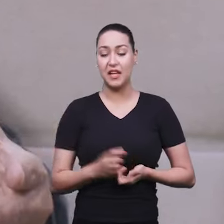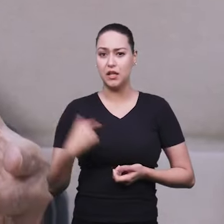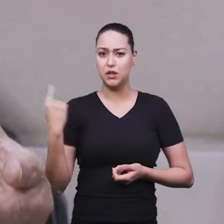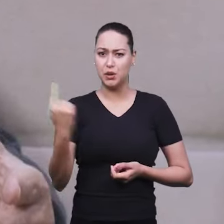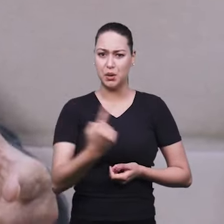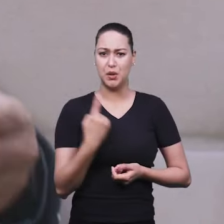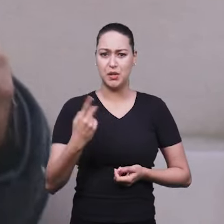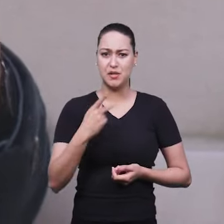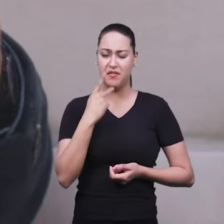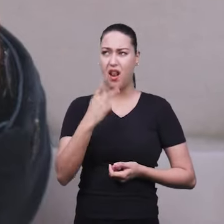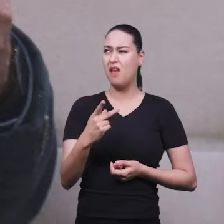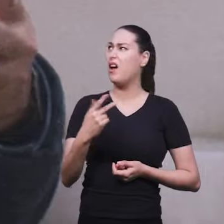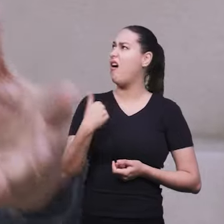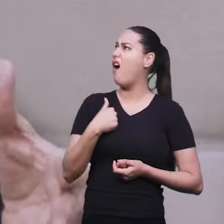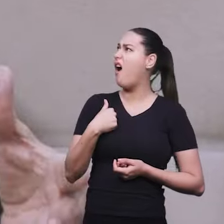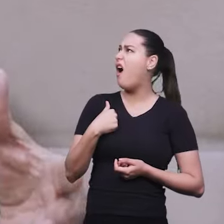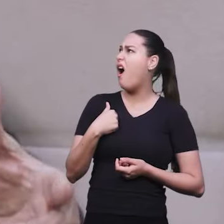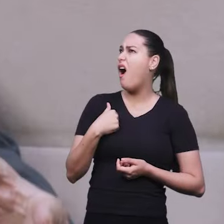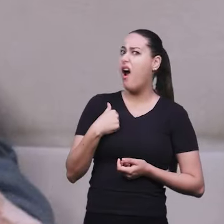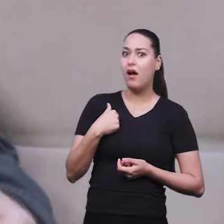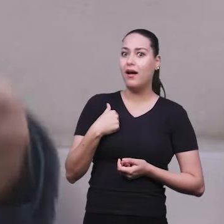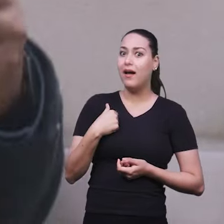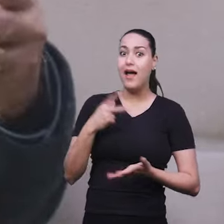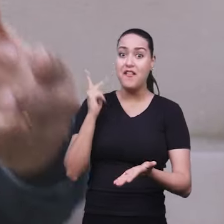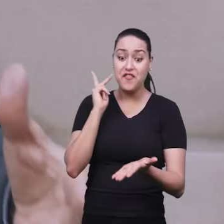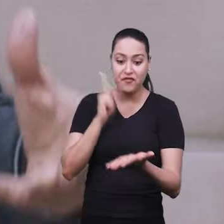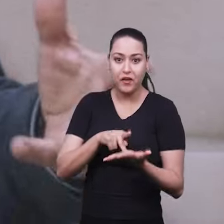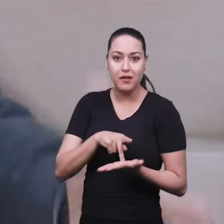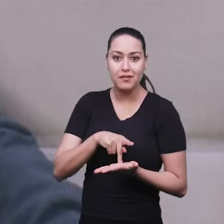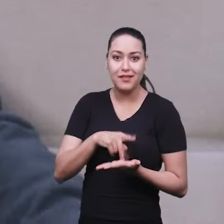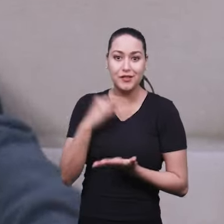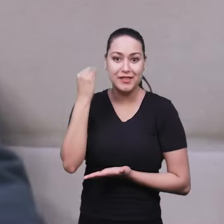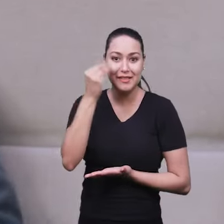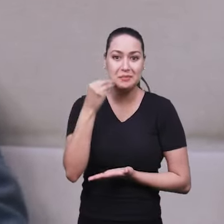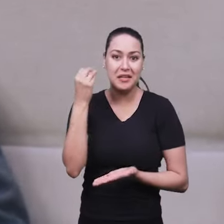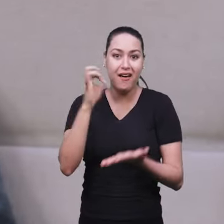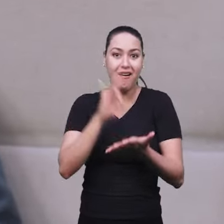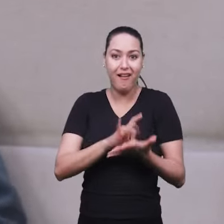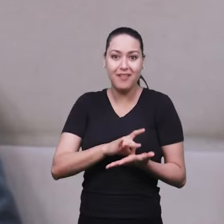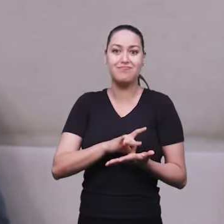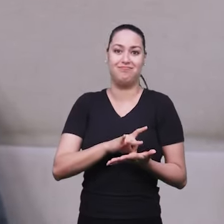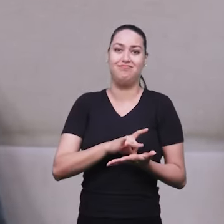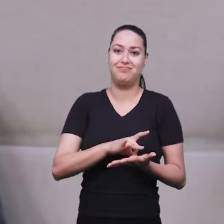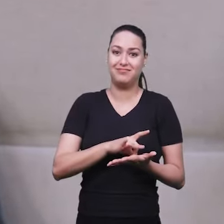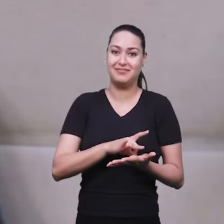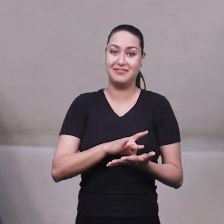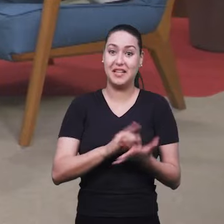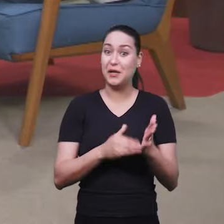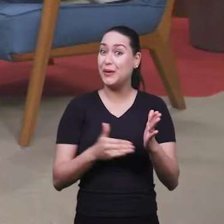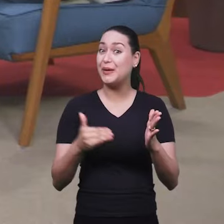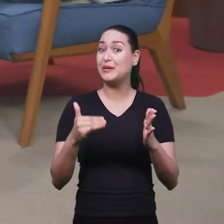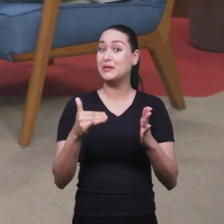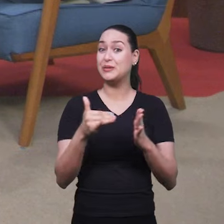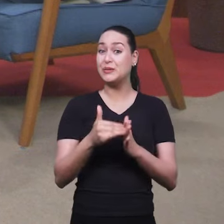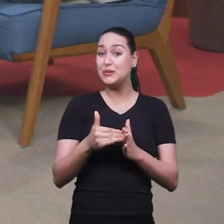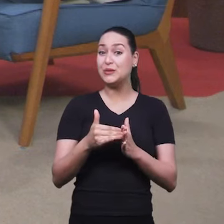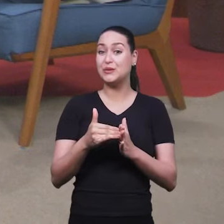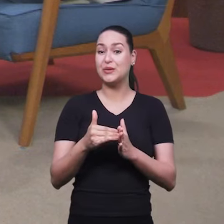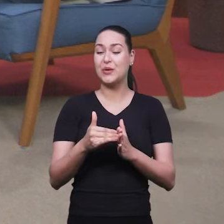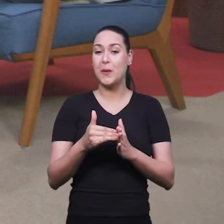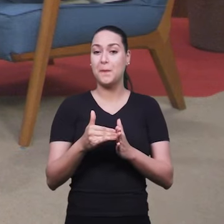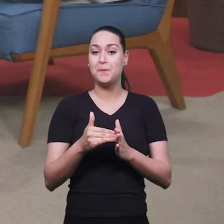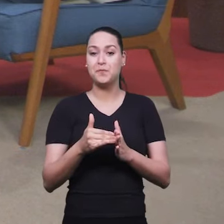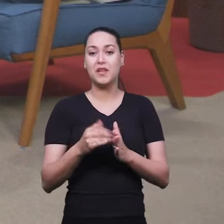de algo que não é uma utopia. É real. É uma experiência de vida. Glória ao nome do Glória Senhor. a Deus. E tudo isso